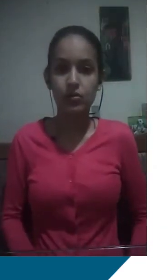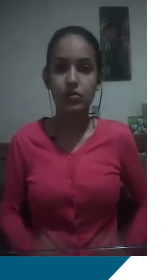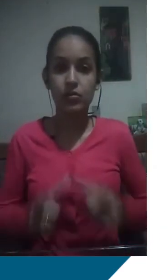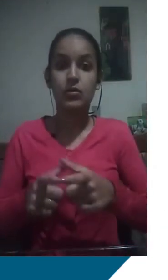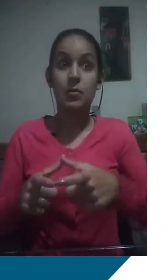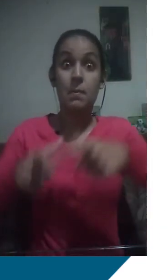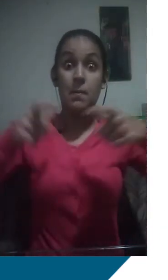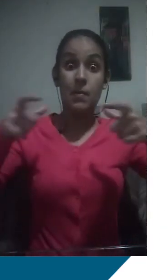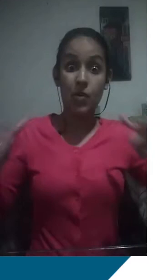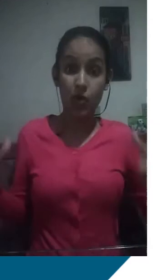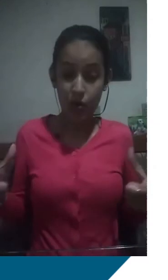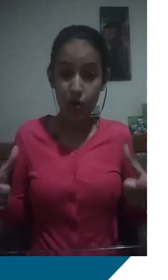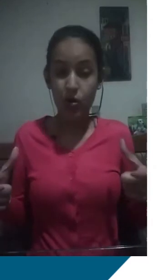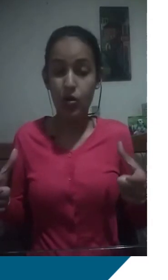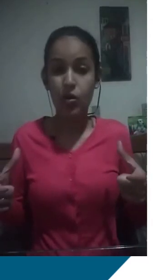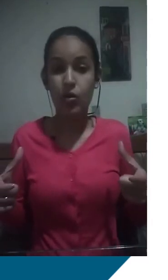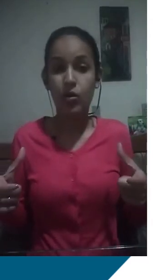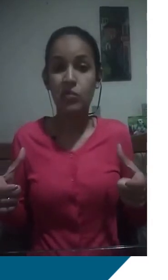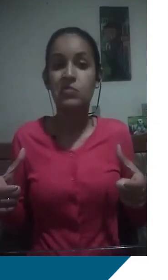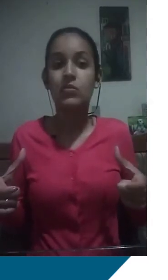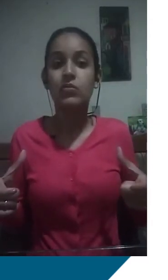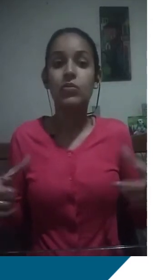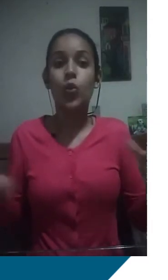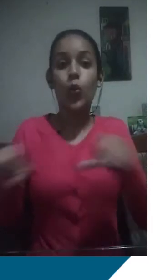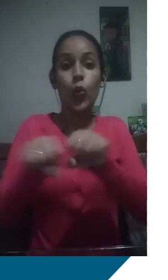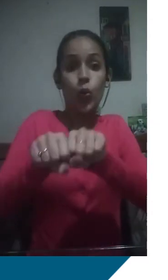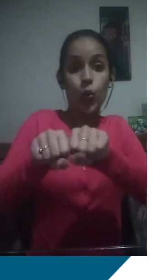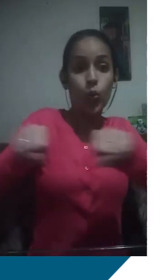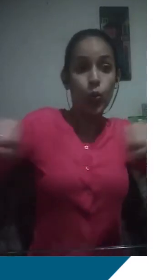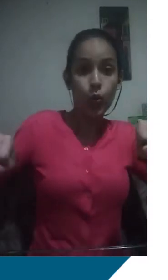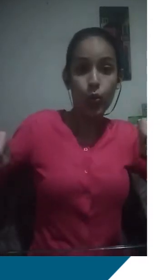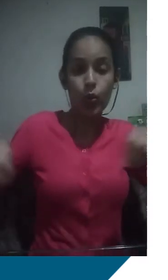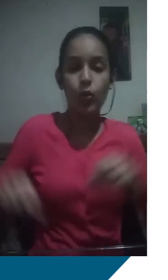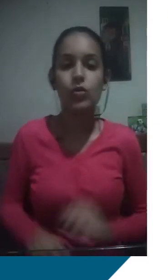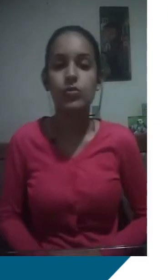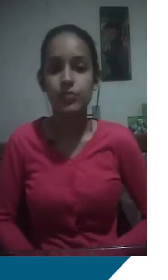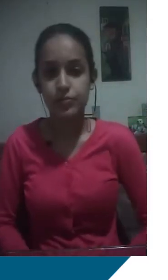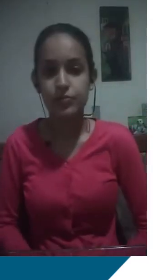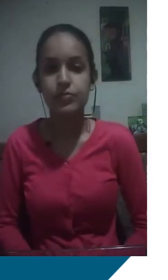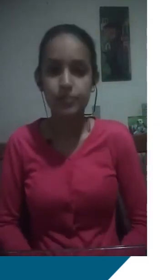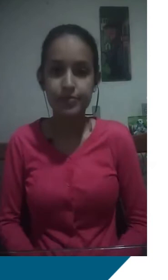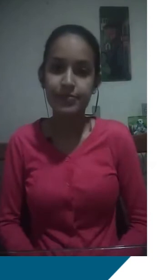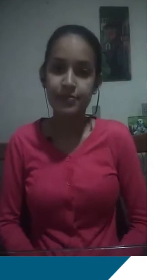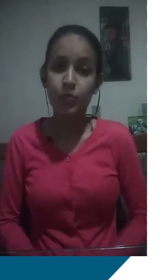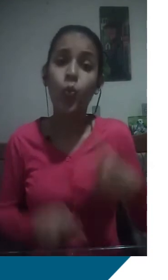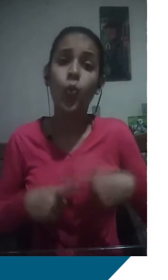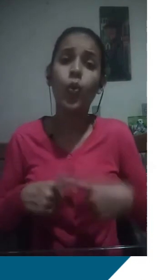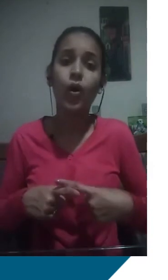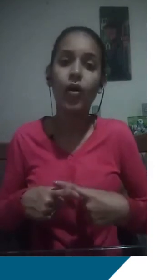quente o corpo fica, mais as moléculas vibram e maior vai ser a dilatação desse corpo. Né?